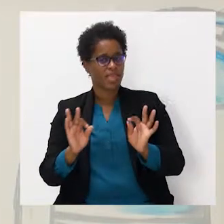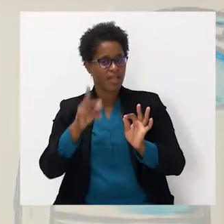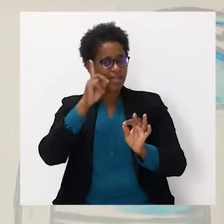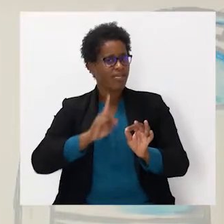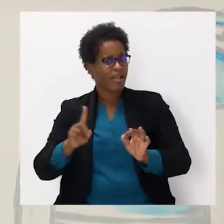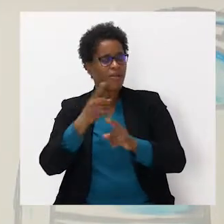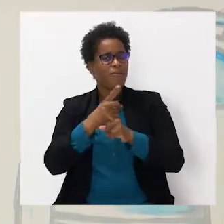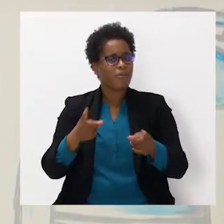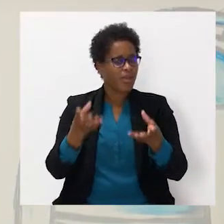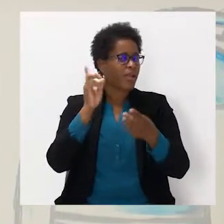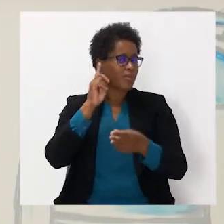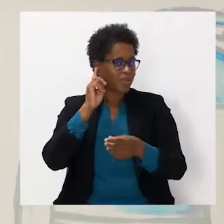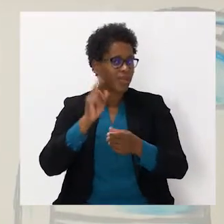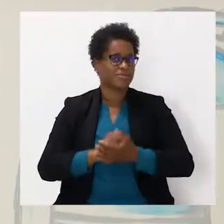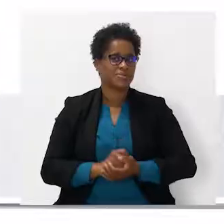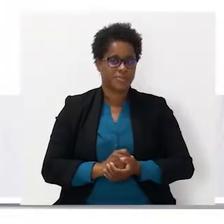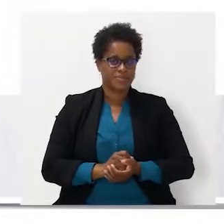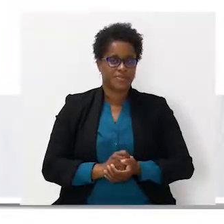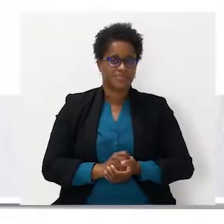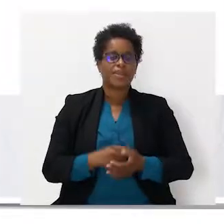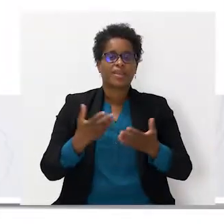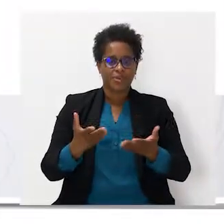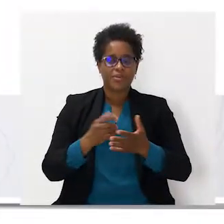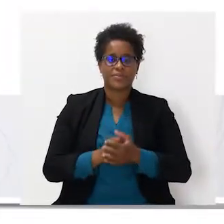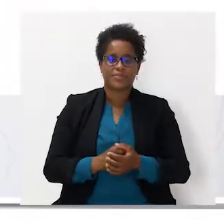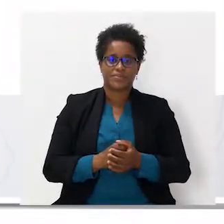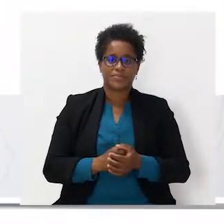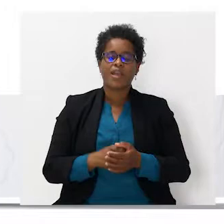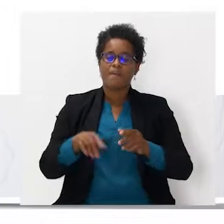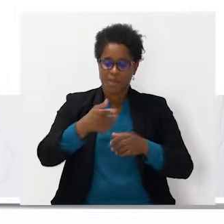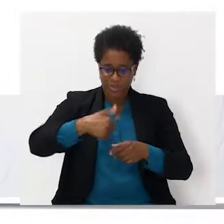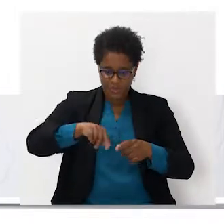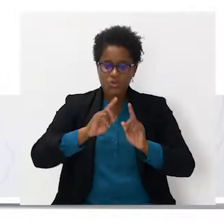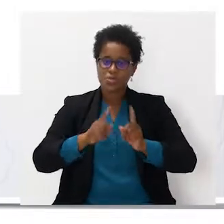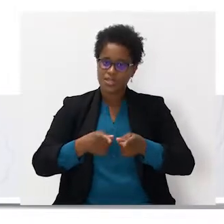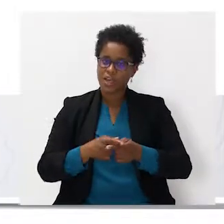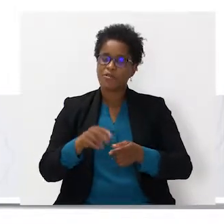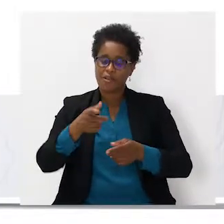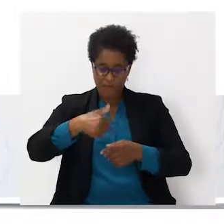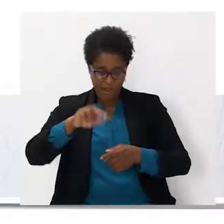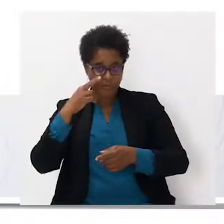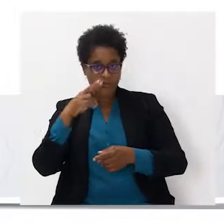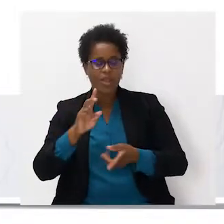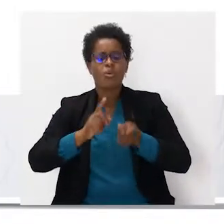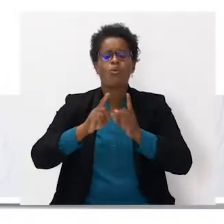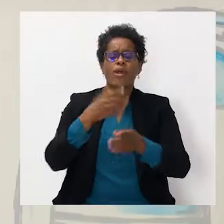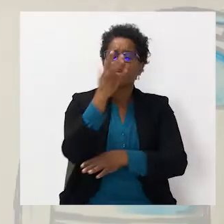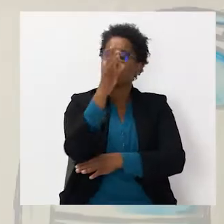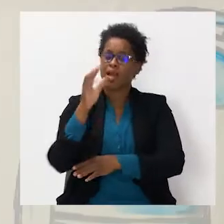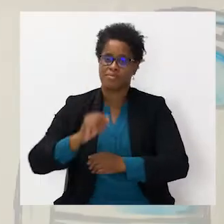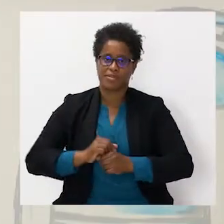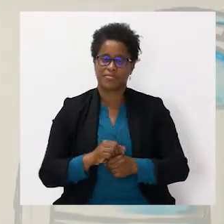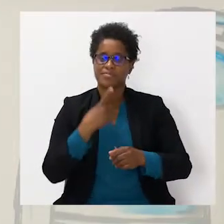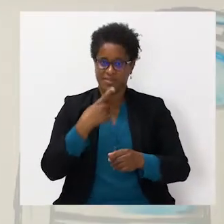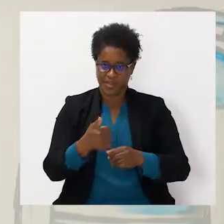porque são importantes. Então, para começarmos, vamos ver o que são as plantas,